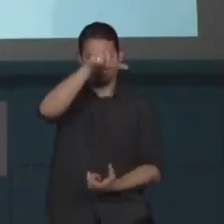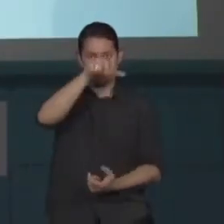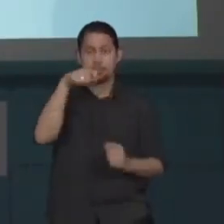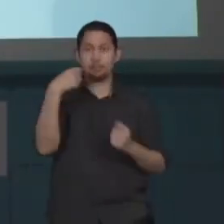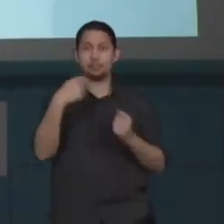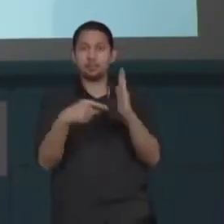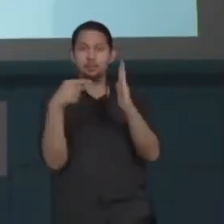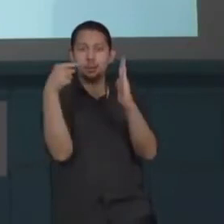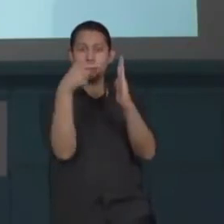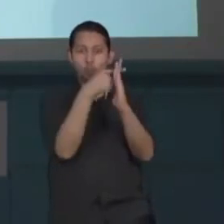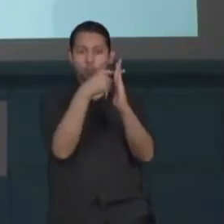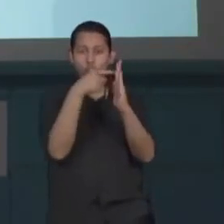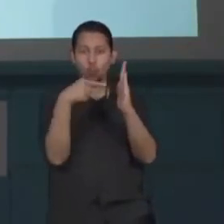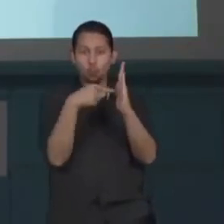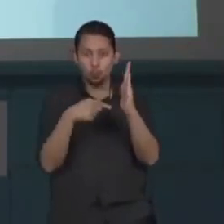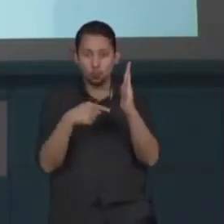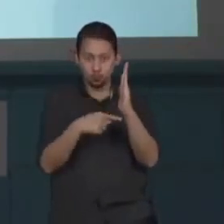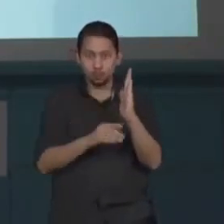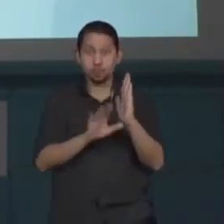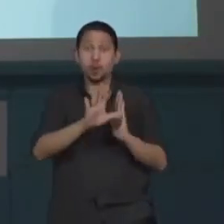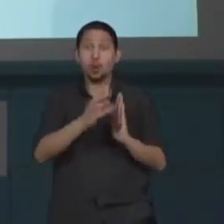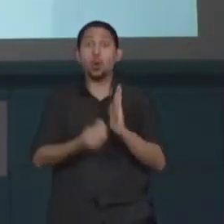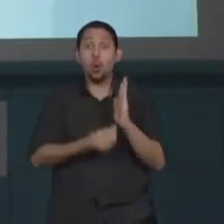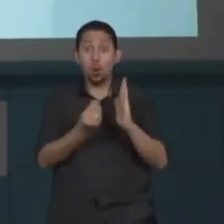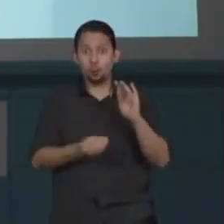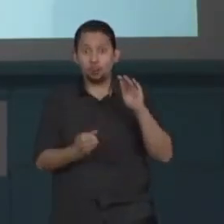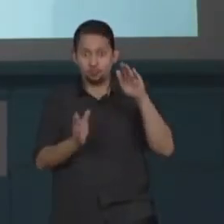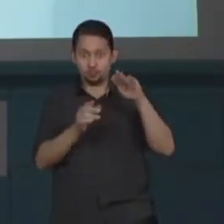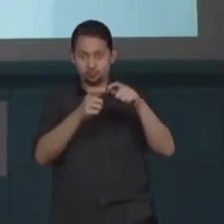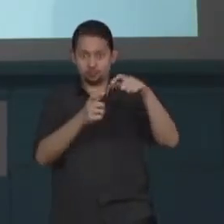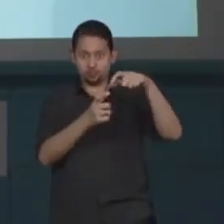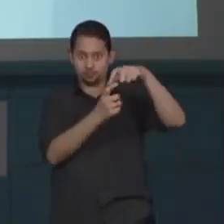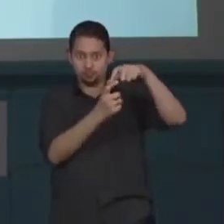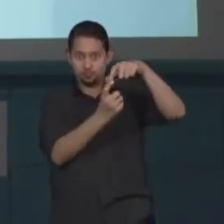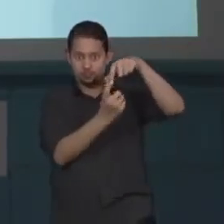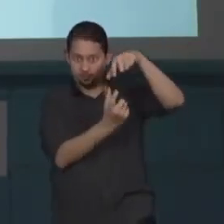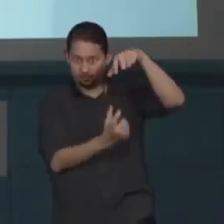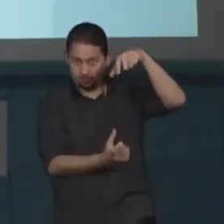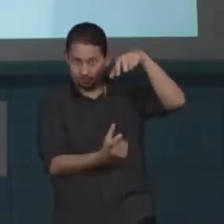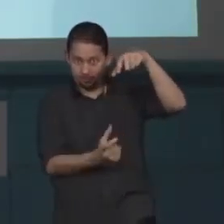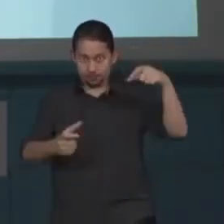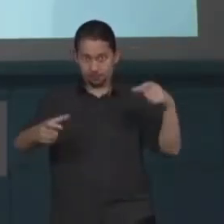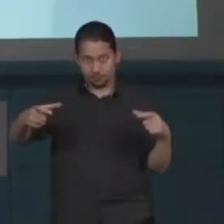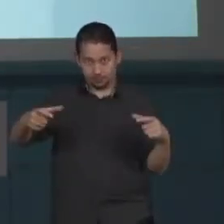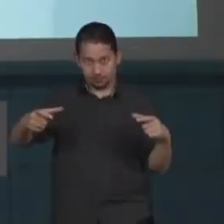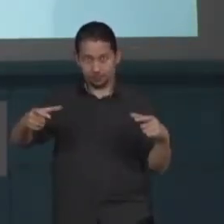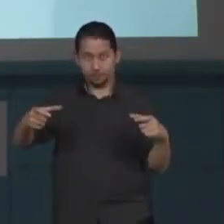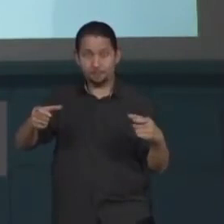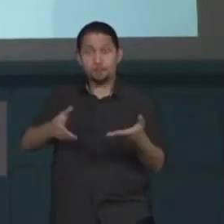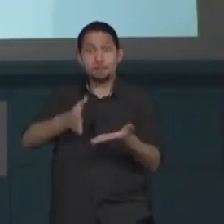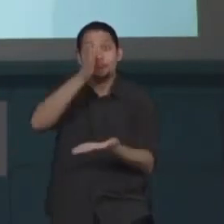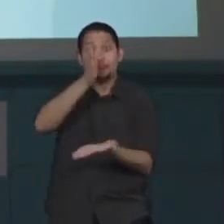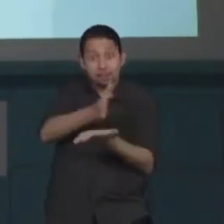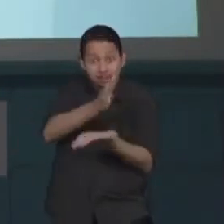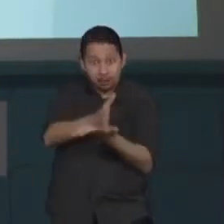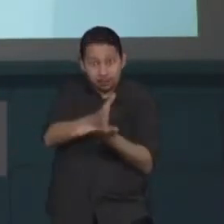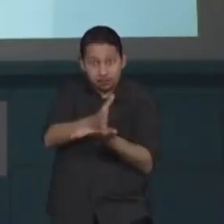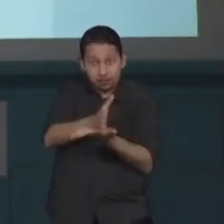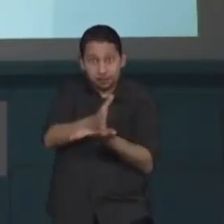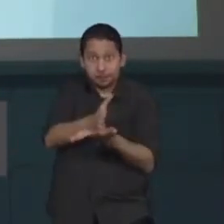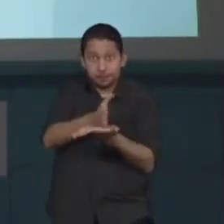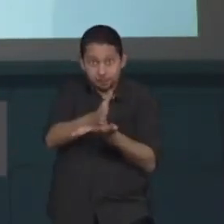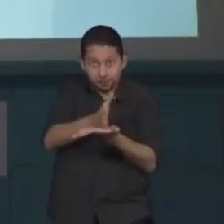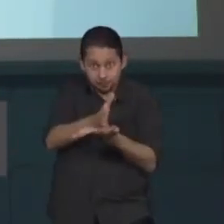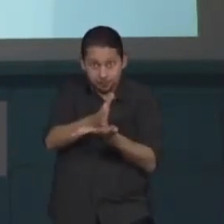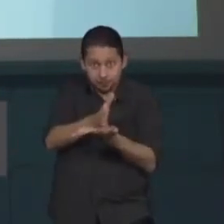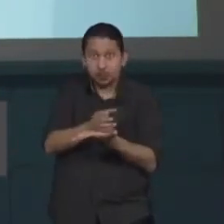vai marcar o meio da peça, então você vai marcar ali no 1,5 aqui e 1,5 aqui embaixo, vai fazer uma reta,